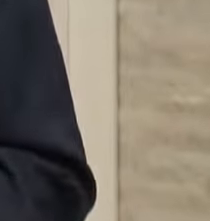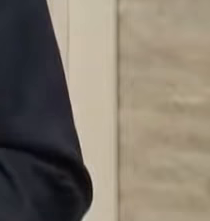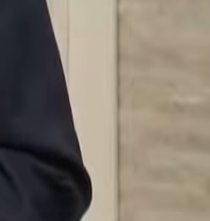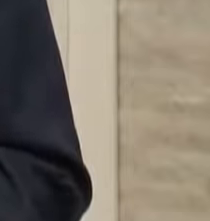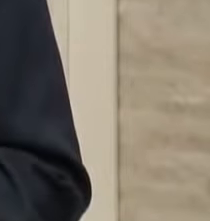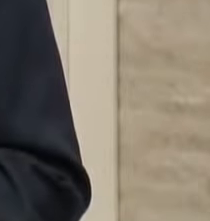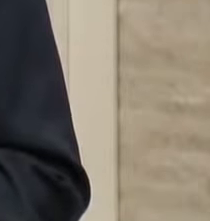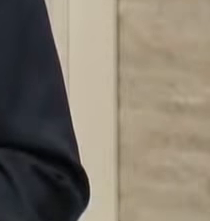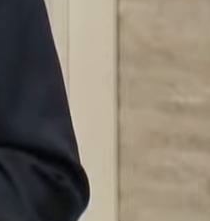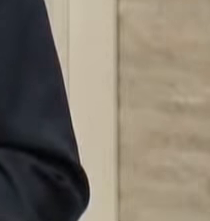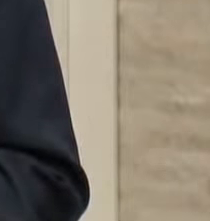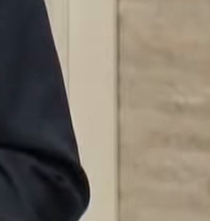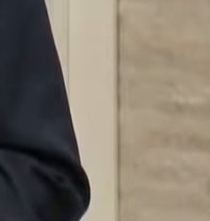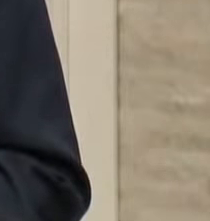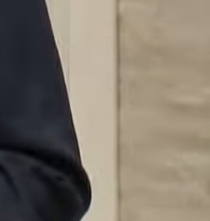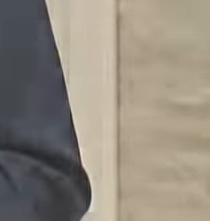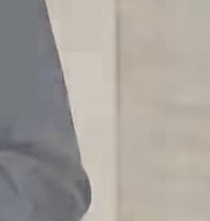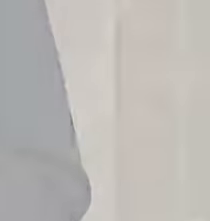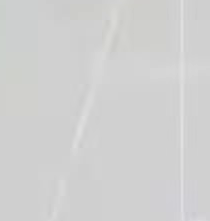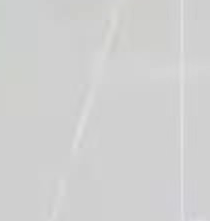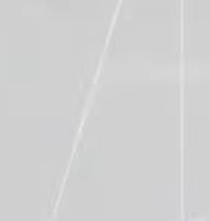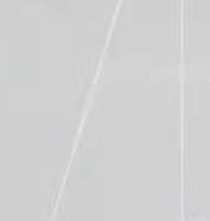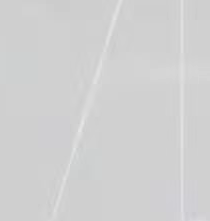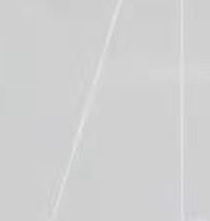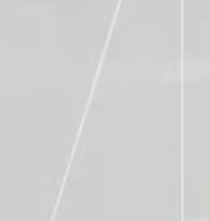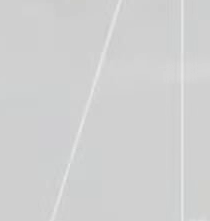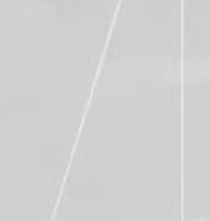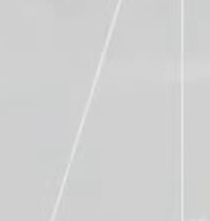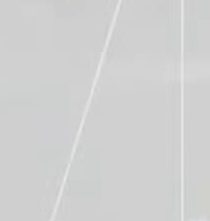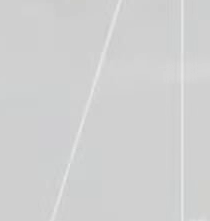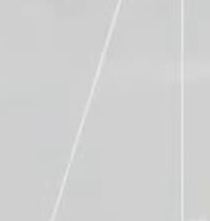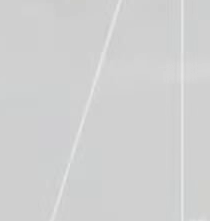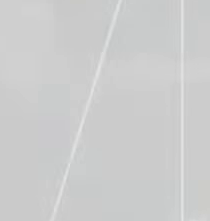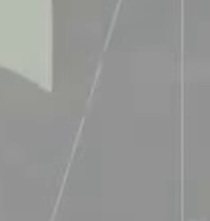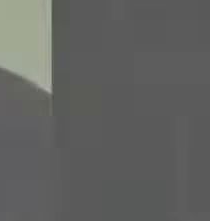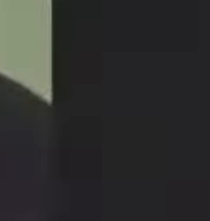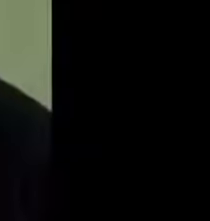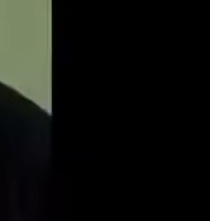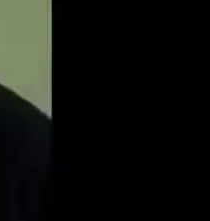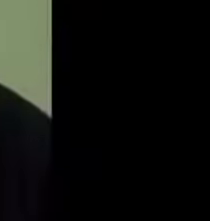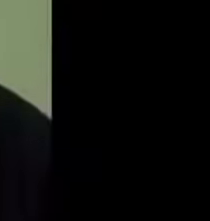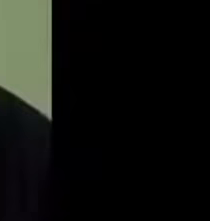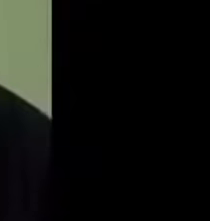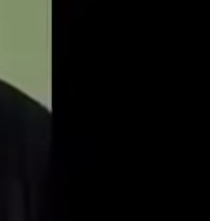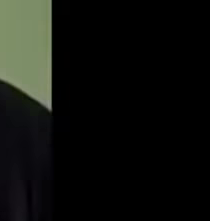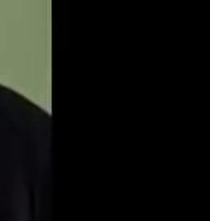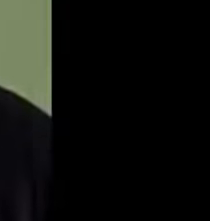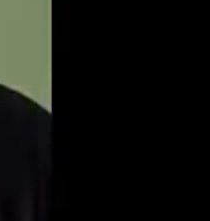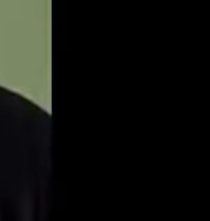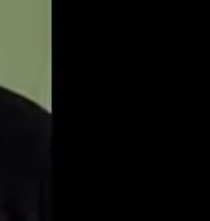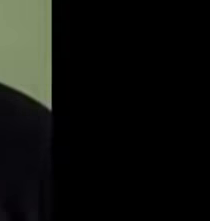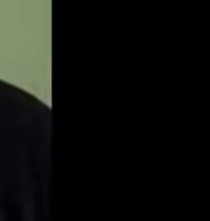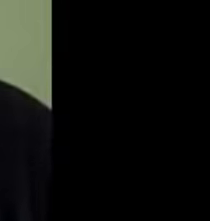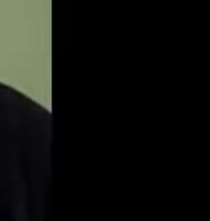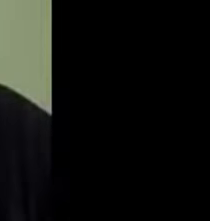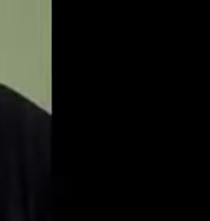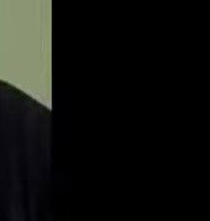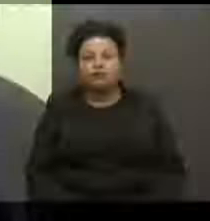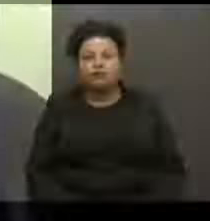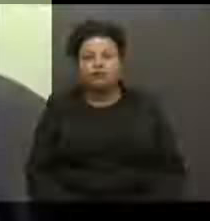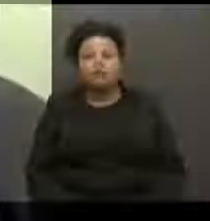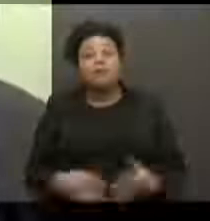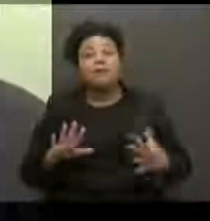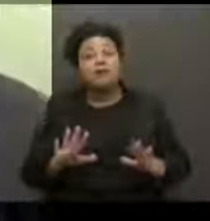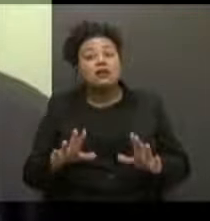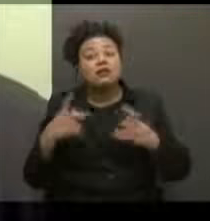nossos canais nas redes sociais. De atividades normais para poder focar no Covid, a gente sabe tudo isso. Mas é preciso um